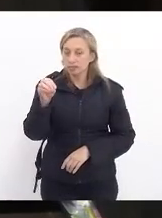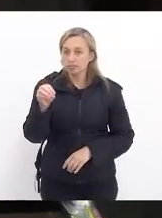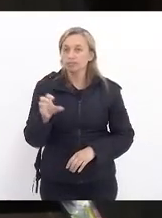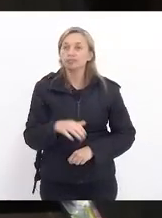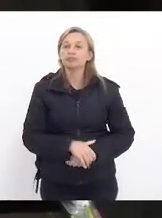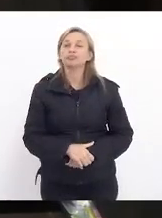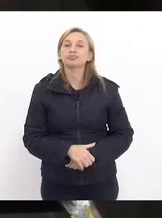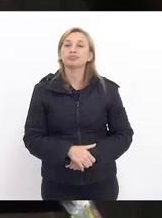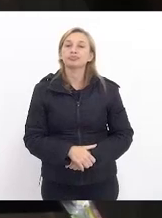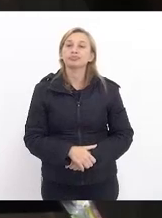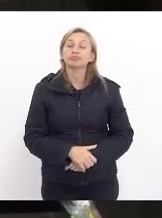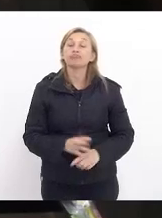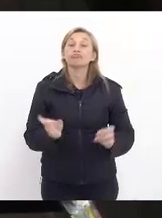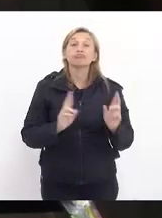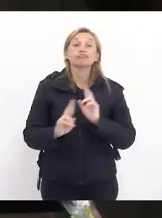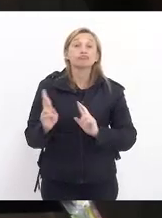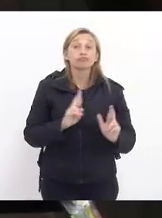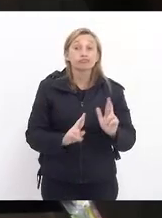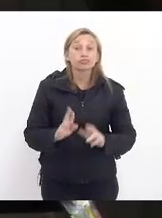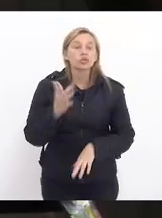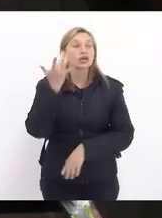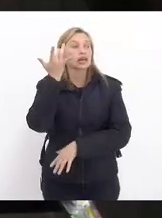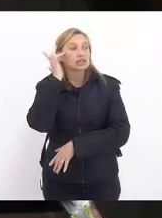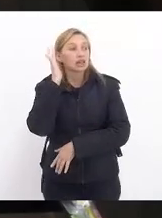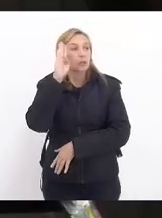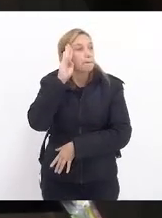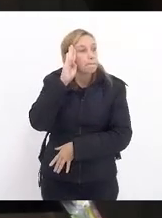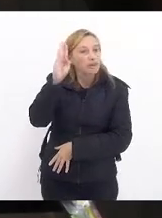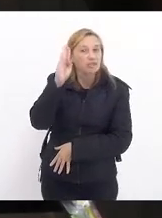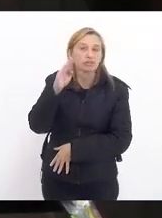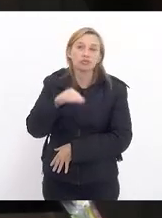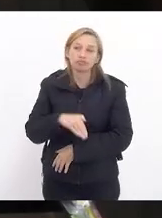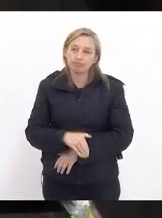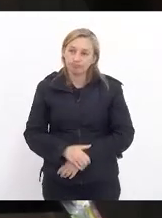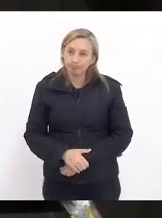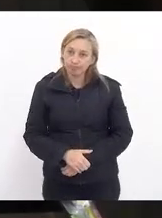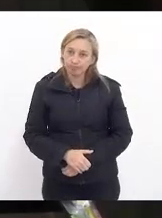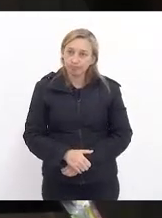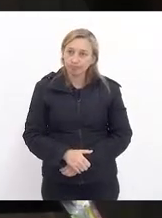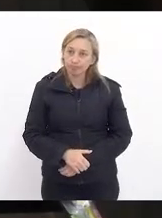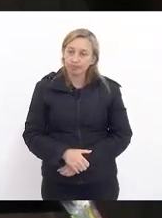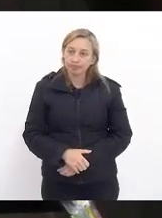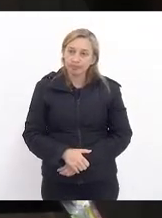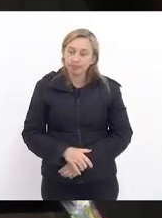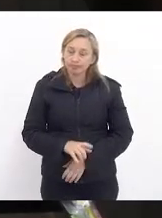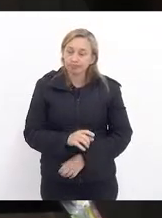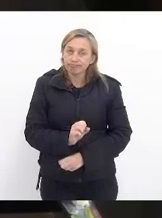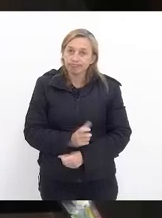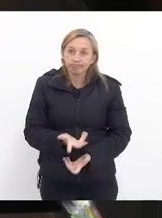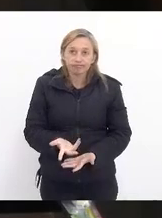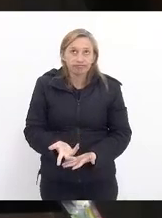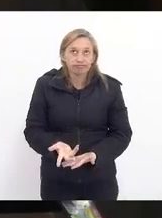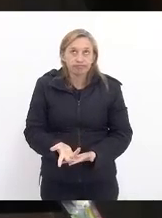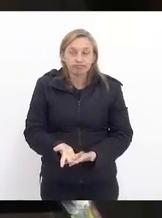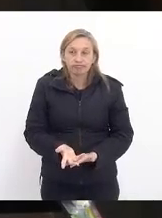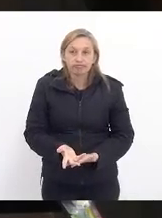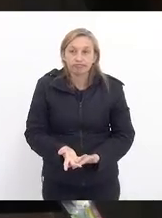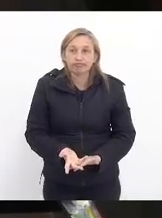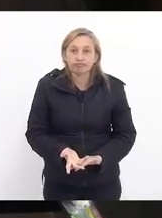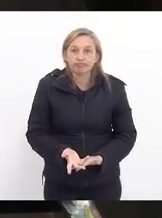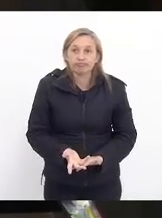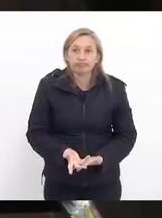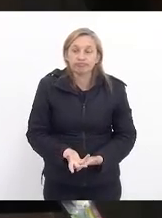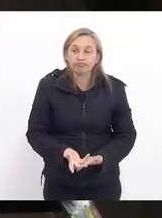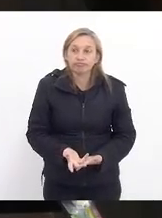em relação aquilo que a gente acha fundamental Não é possível o